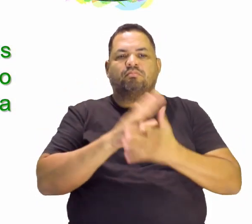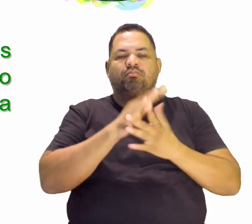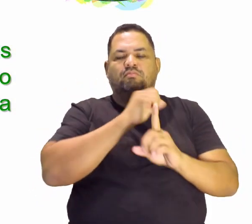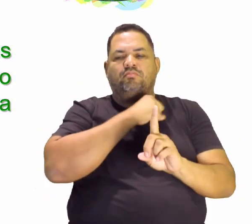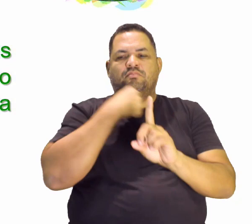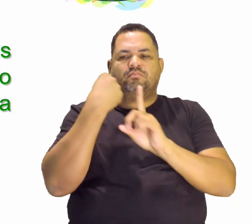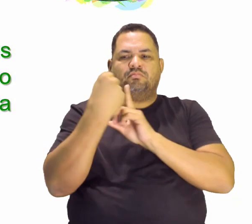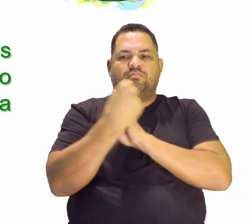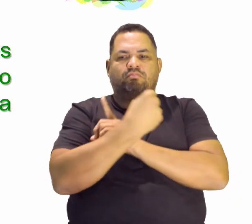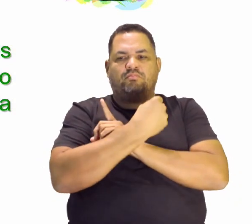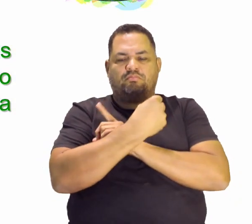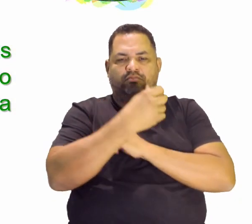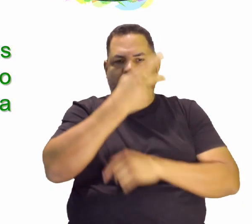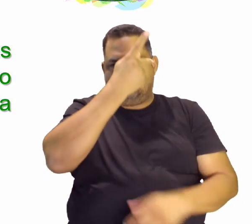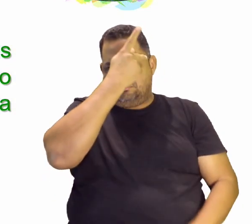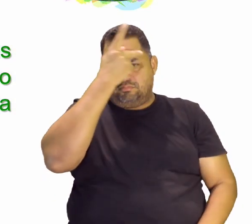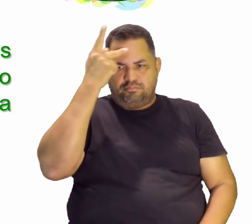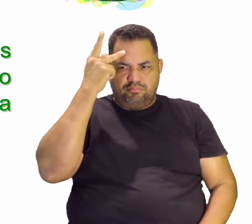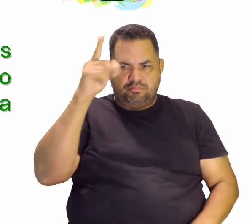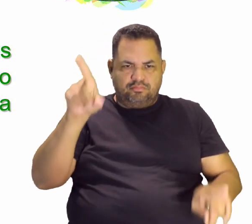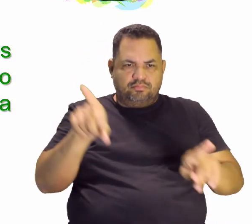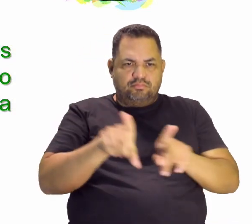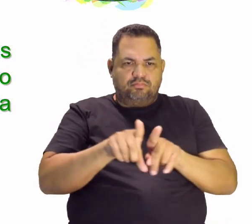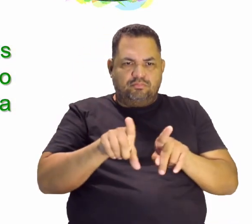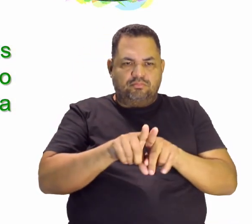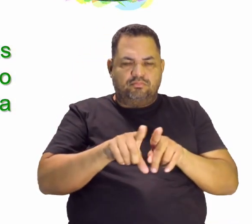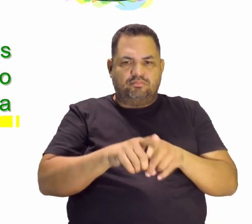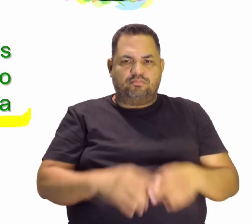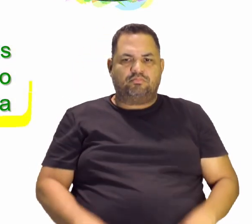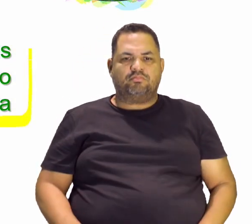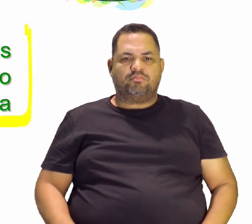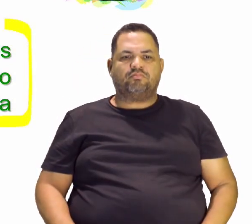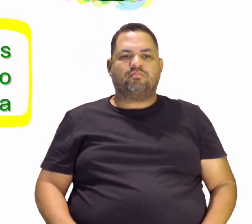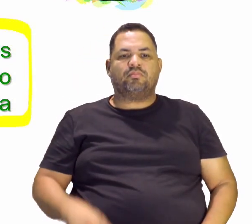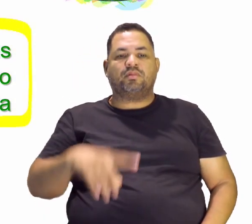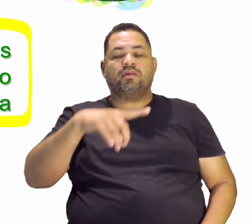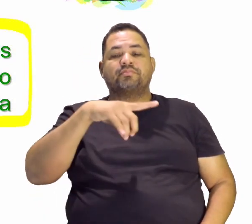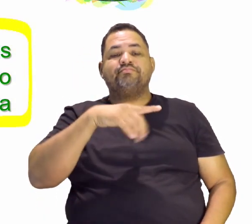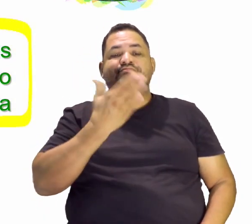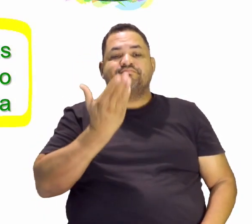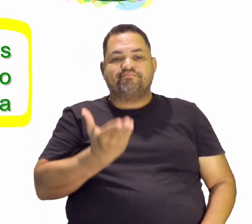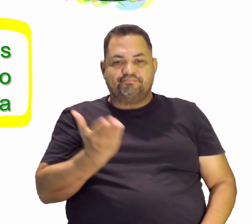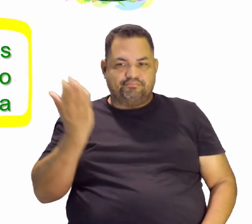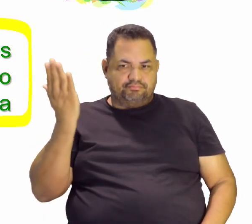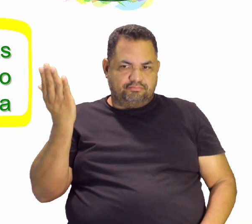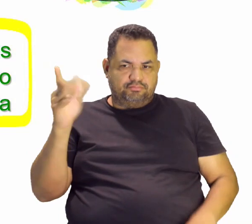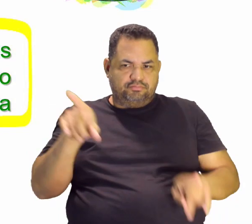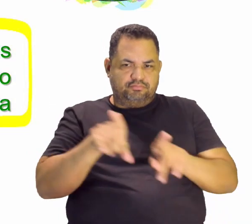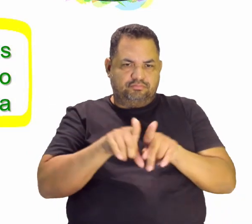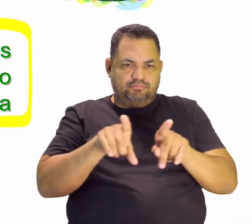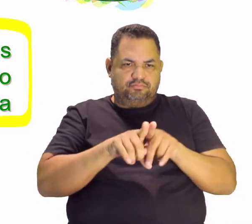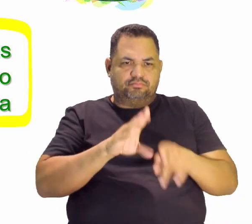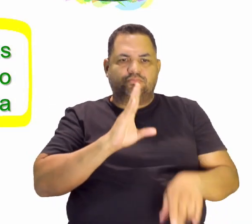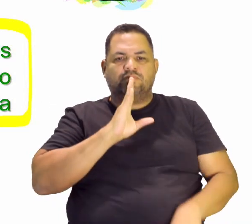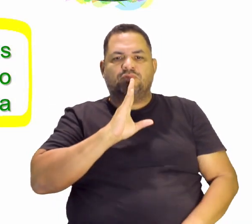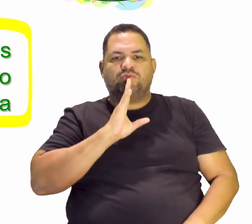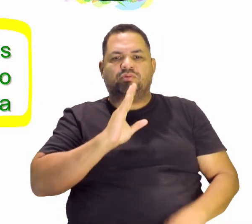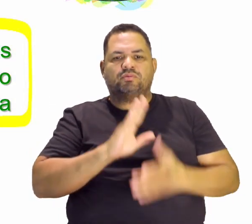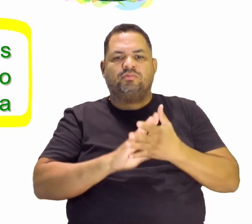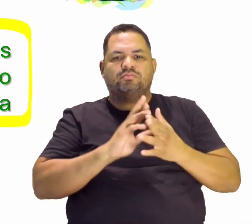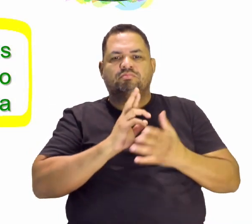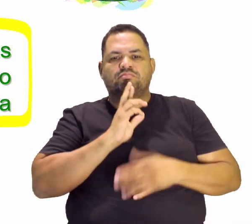aí, mais focado, né, mais centrado aí na nossa aula, a gente vai ver isso aqui, olha só. Reconhecer as